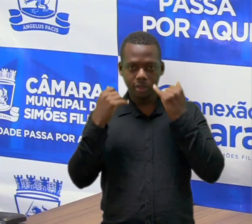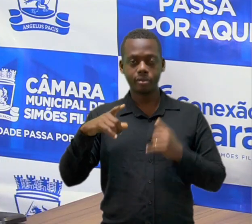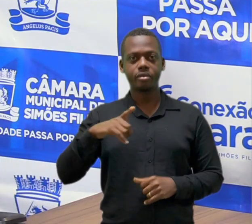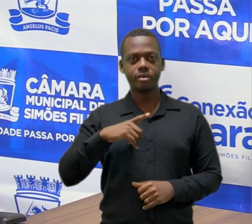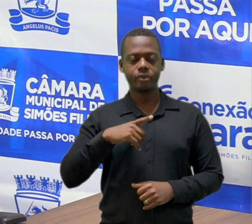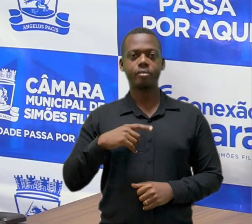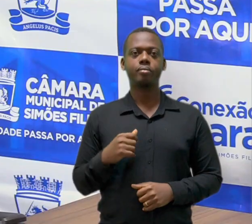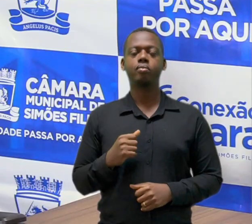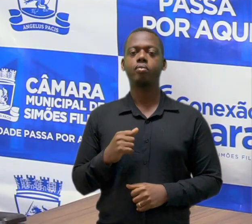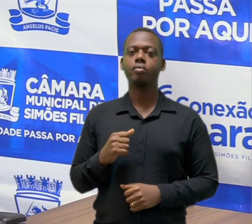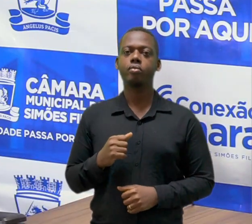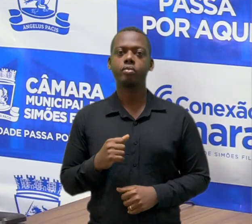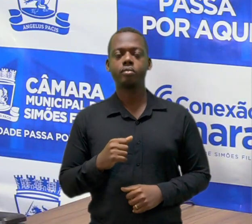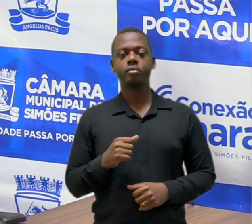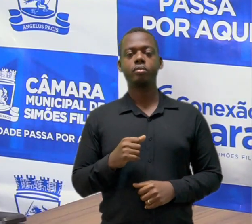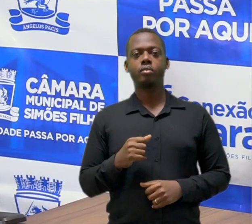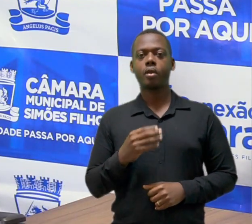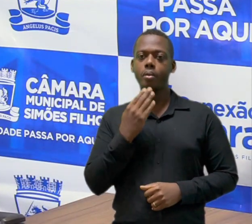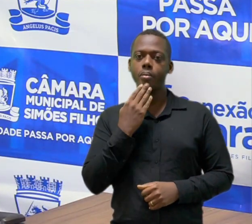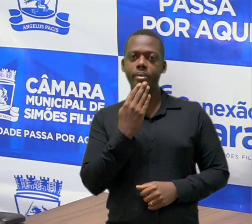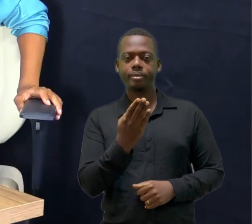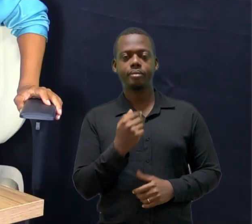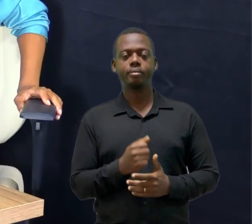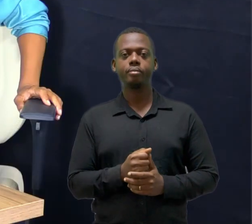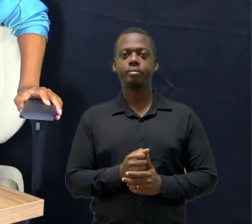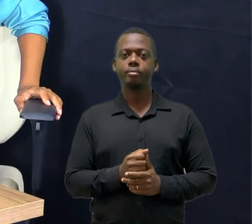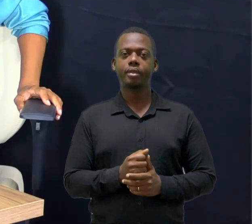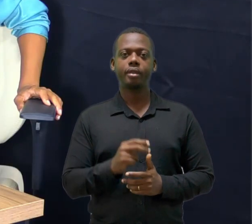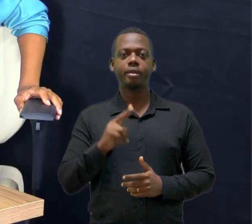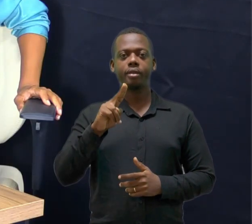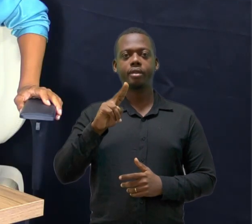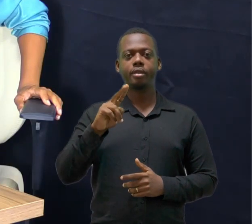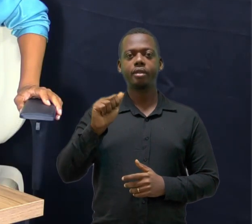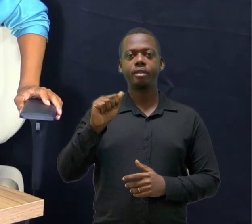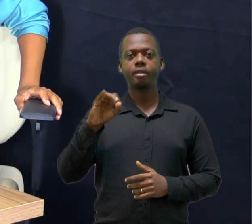isso. Então, É, fica o nosso pedido. e aí, Davi,